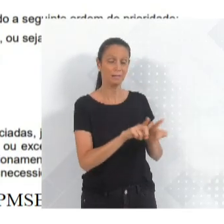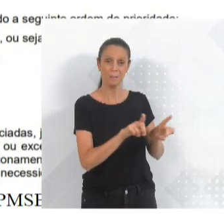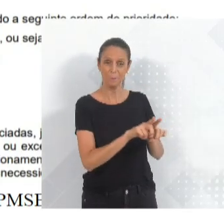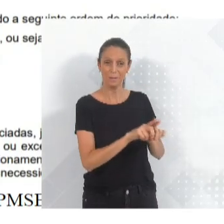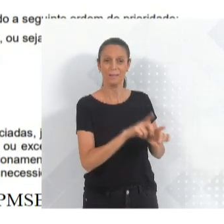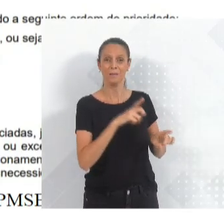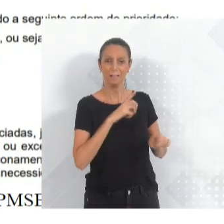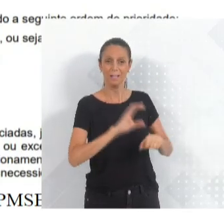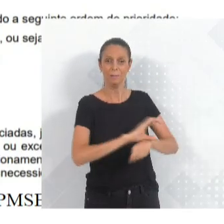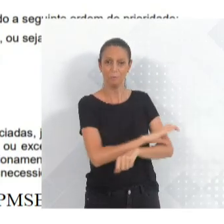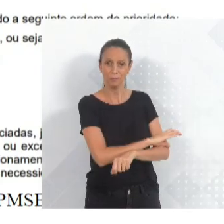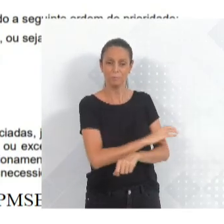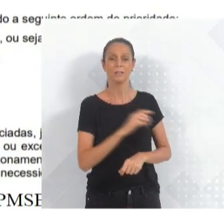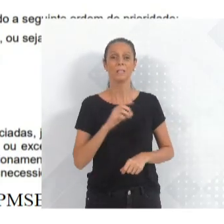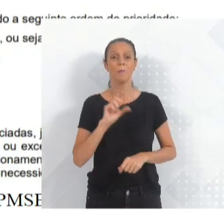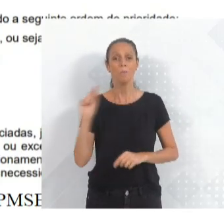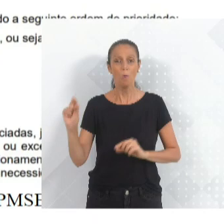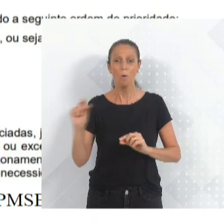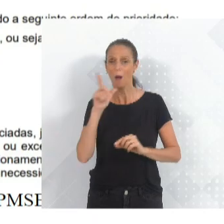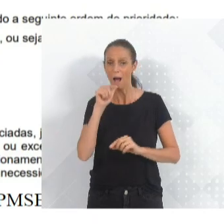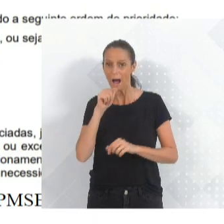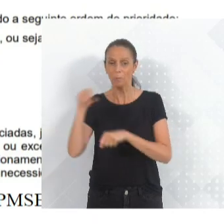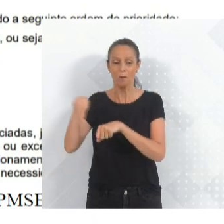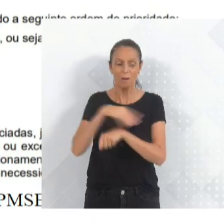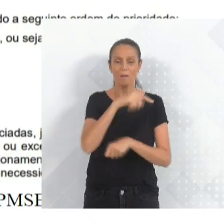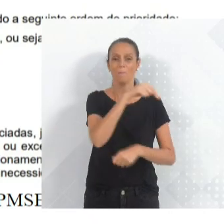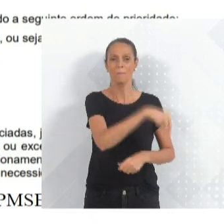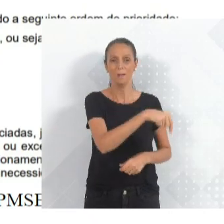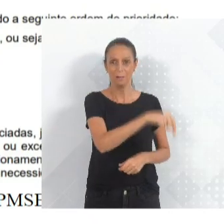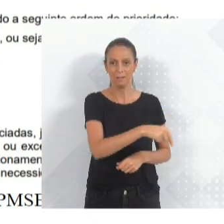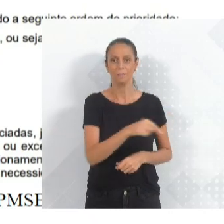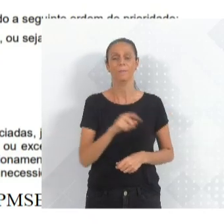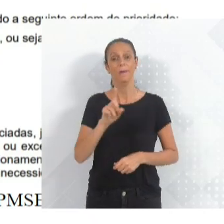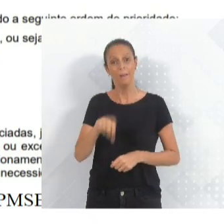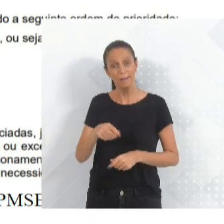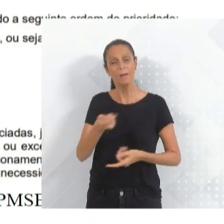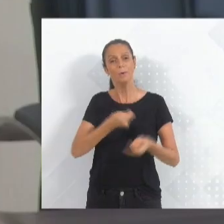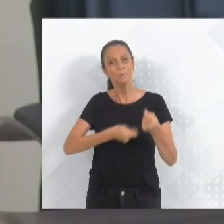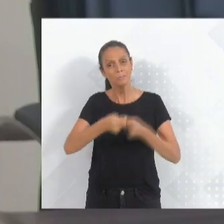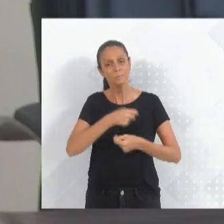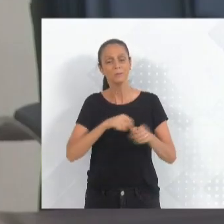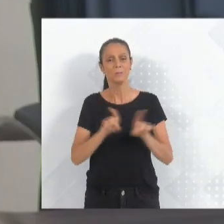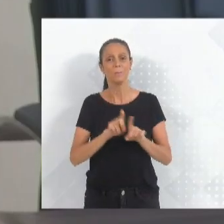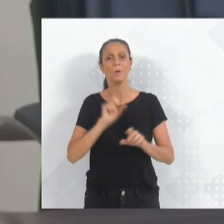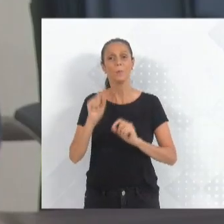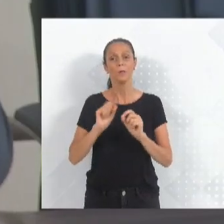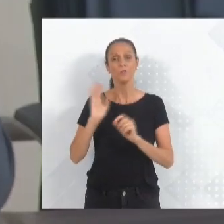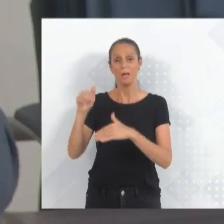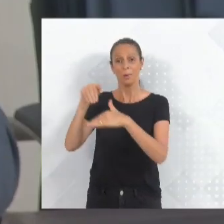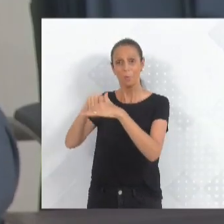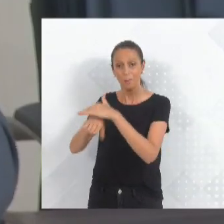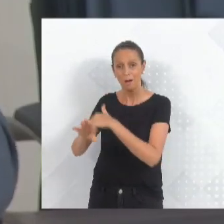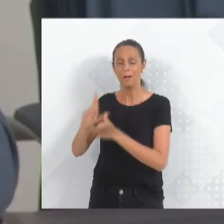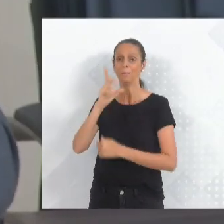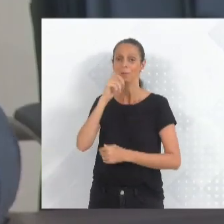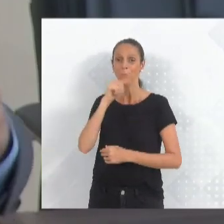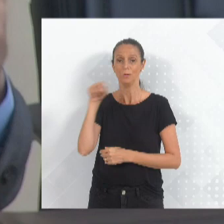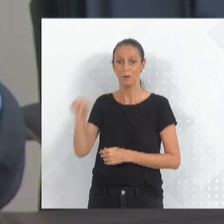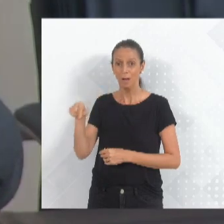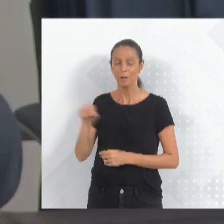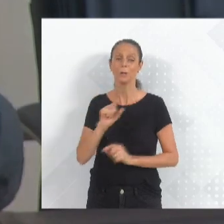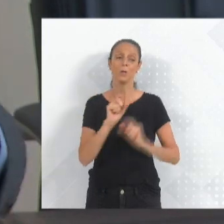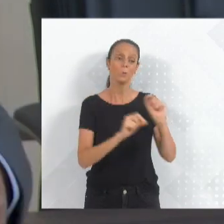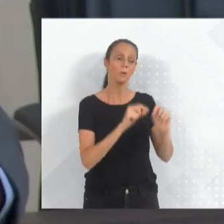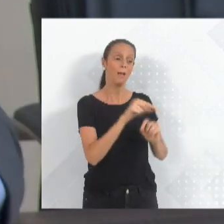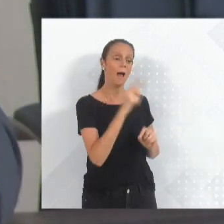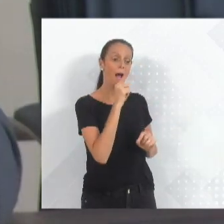nos reservatórios. É uma administração que é feito do que é reservado e o que é consumido de cada reservatório na nossa